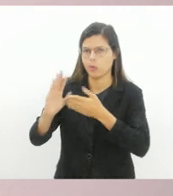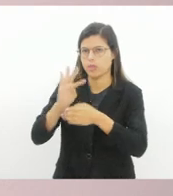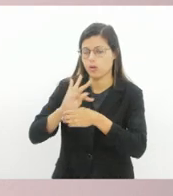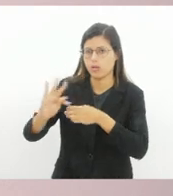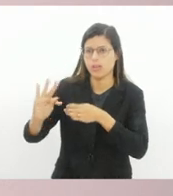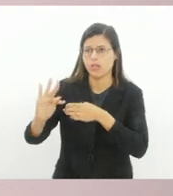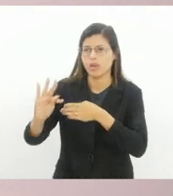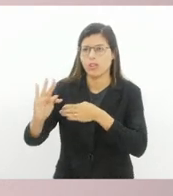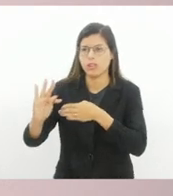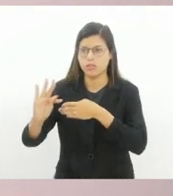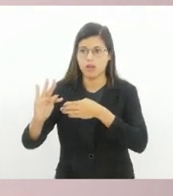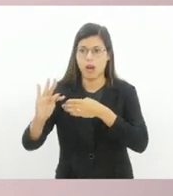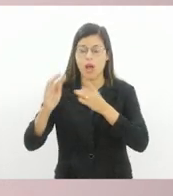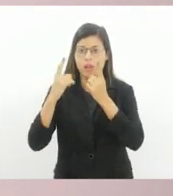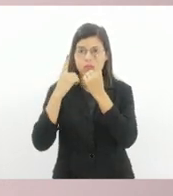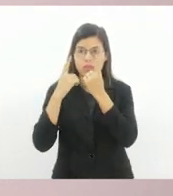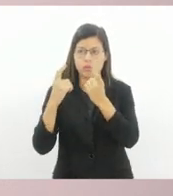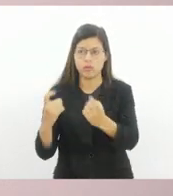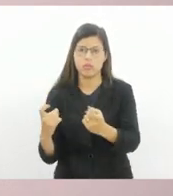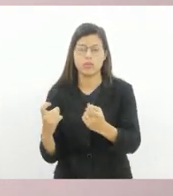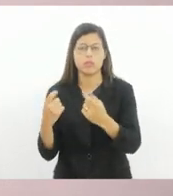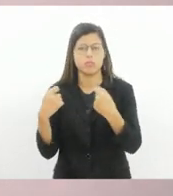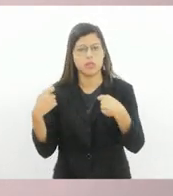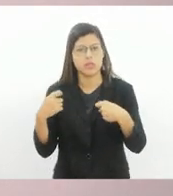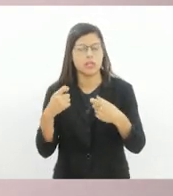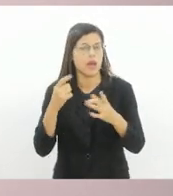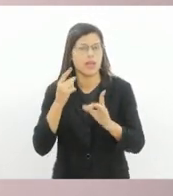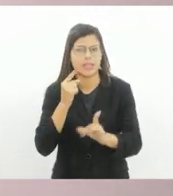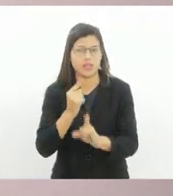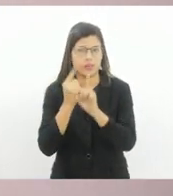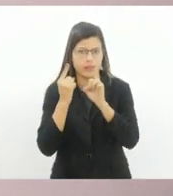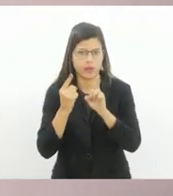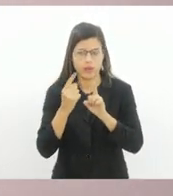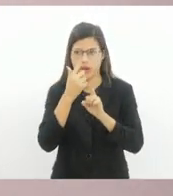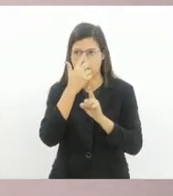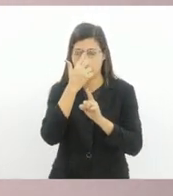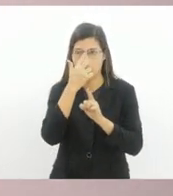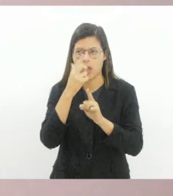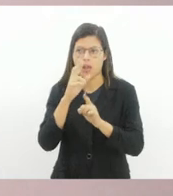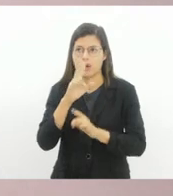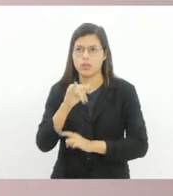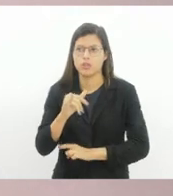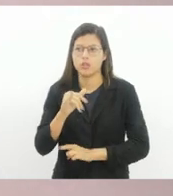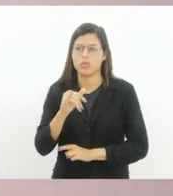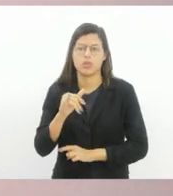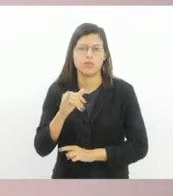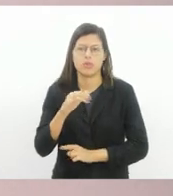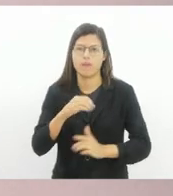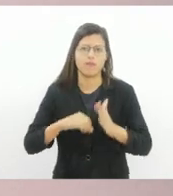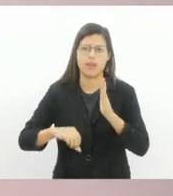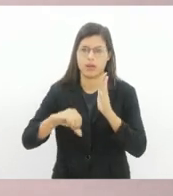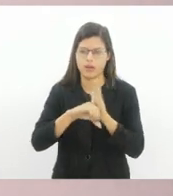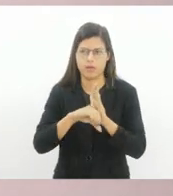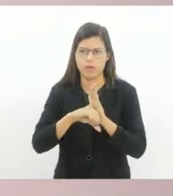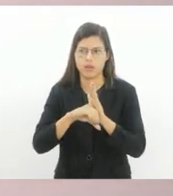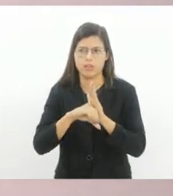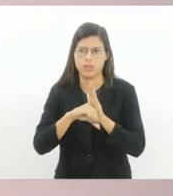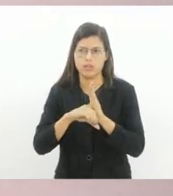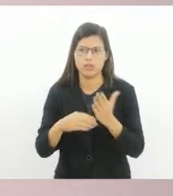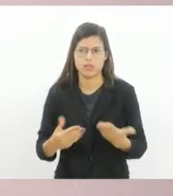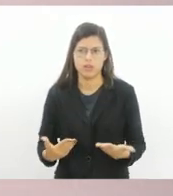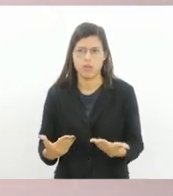a violação, a gente tem que identificar o direito violado. Então, a gente não basta a gente criminalizar, na maior parte que a gente vê é uma